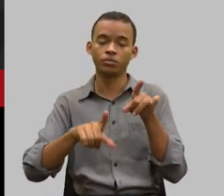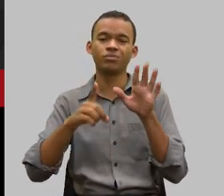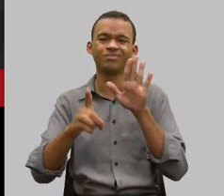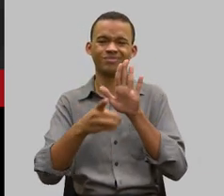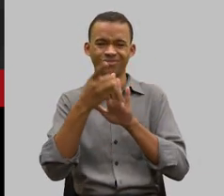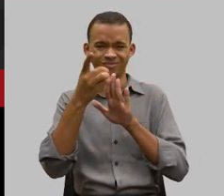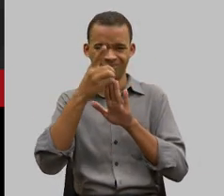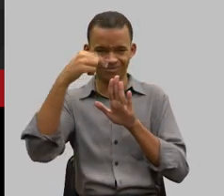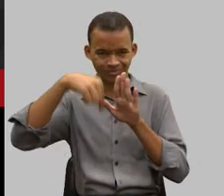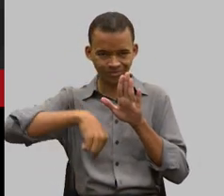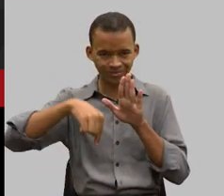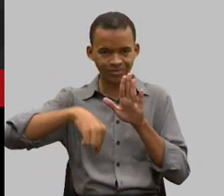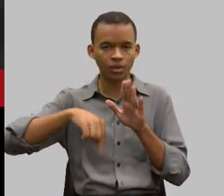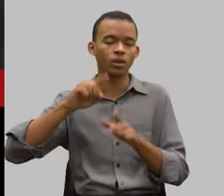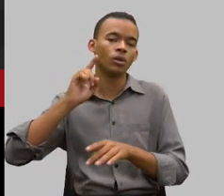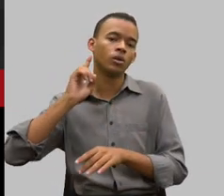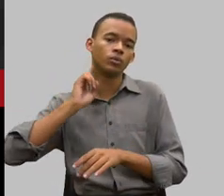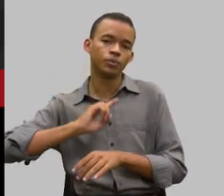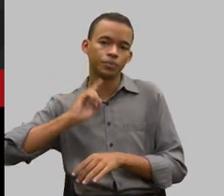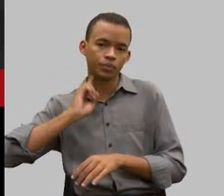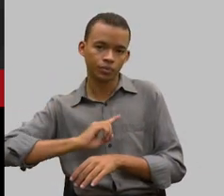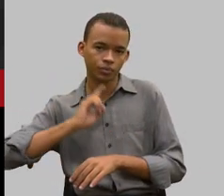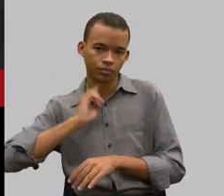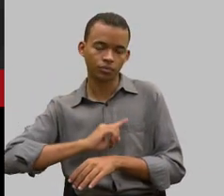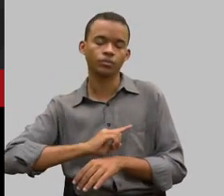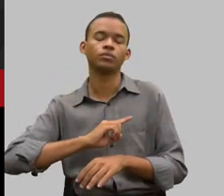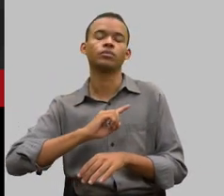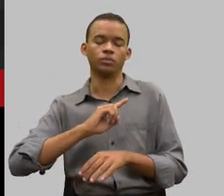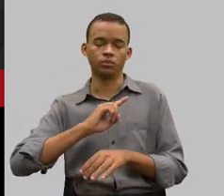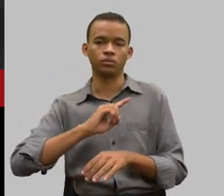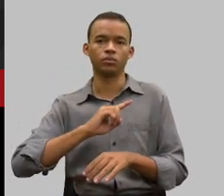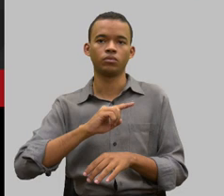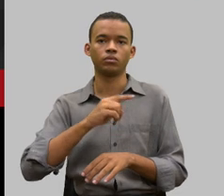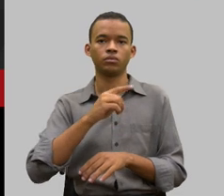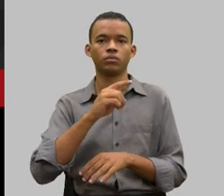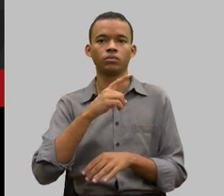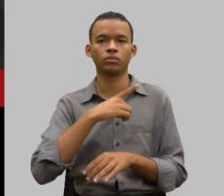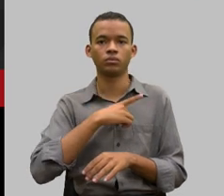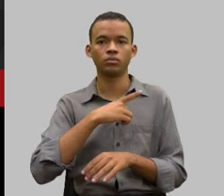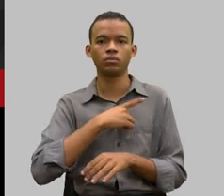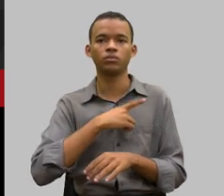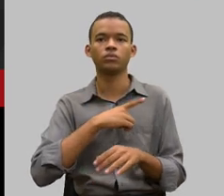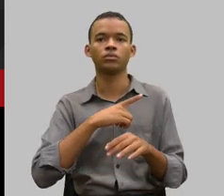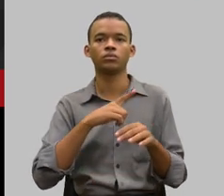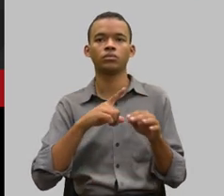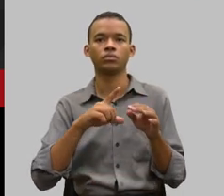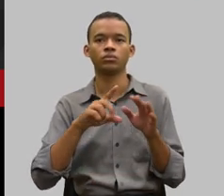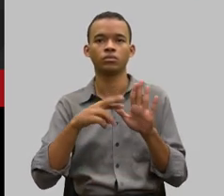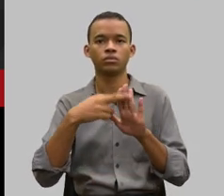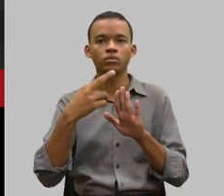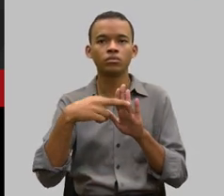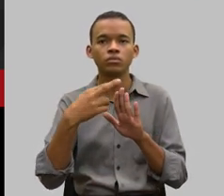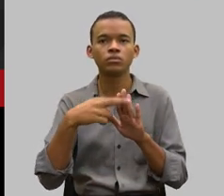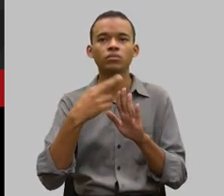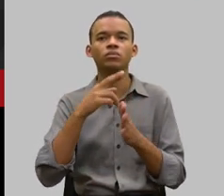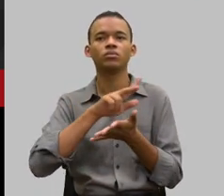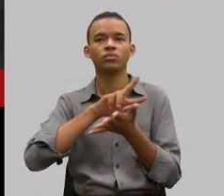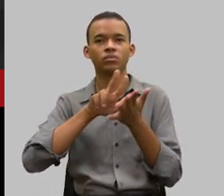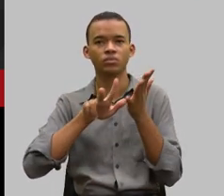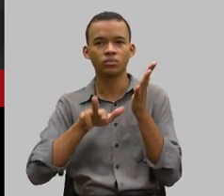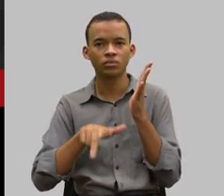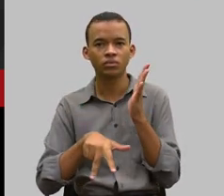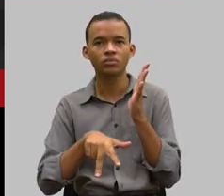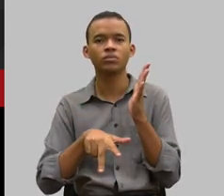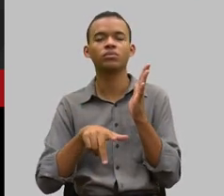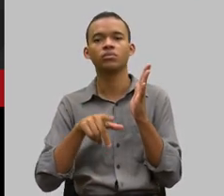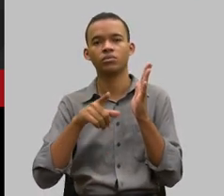eh é o 47.750 2019 as as resoluções do consad as instruções normativas do